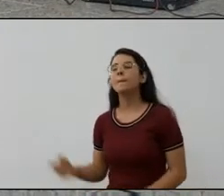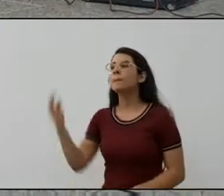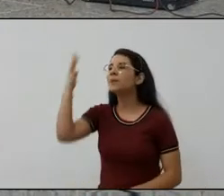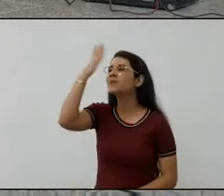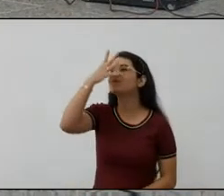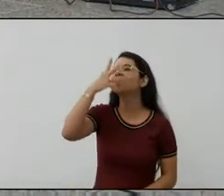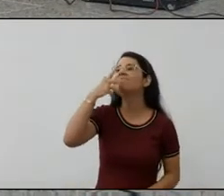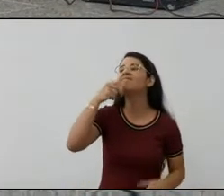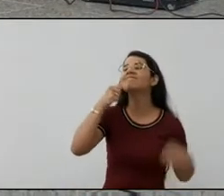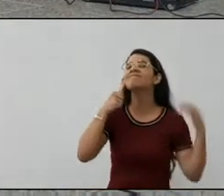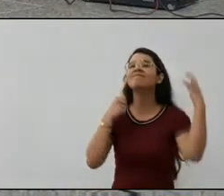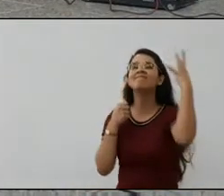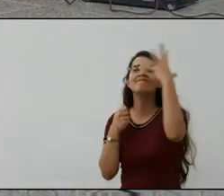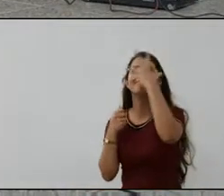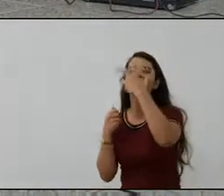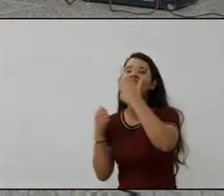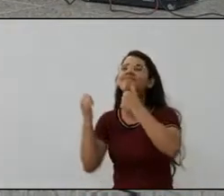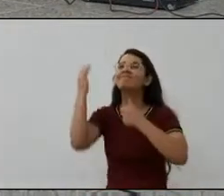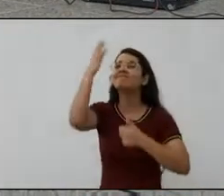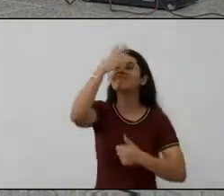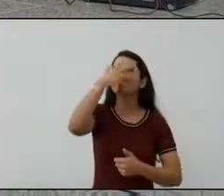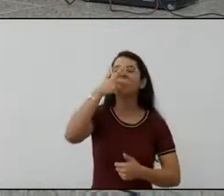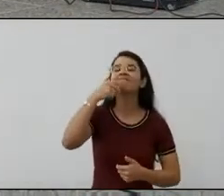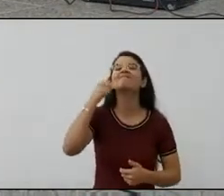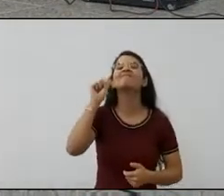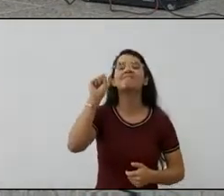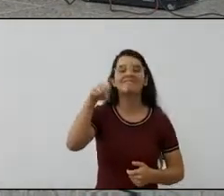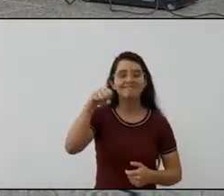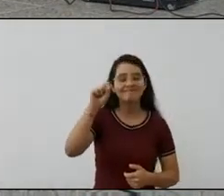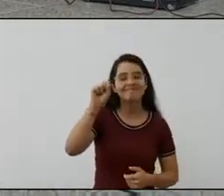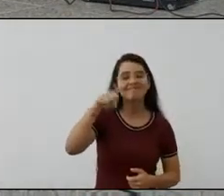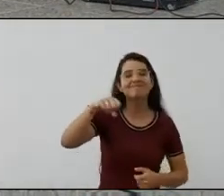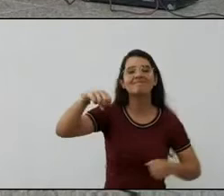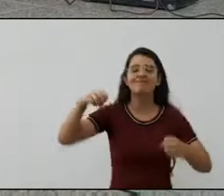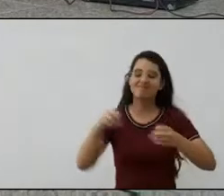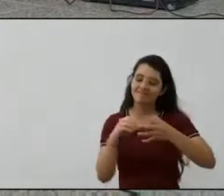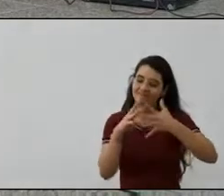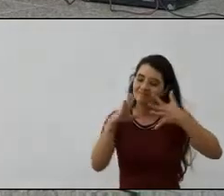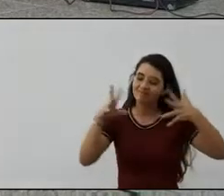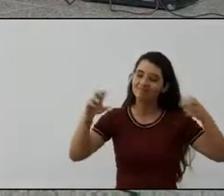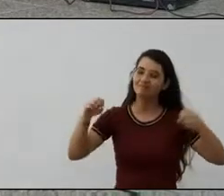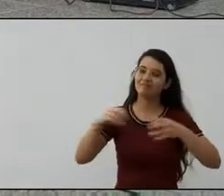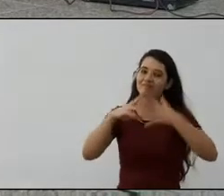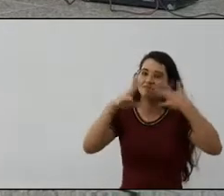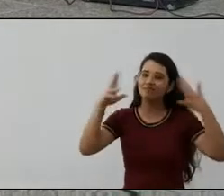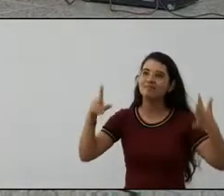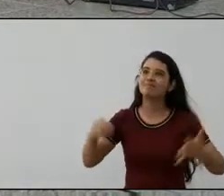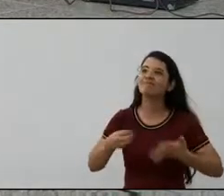Yeah.